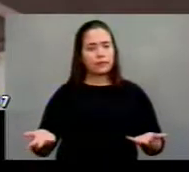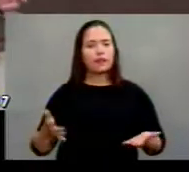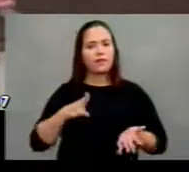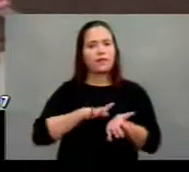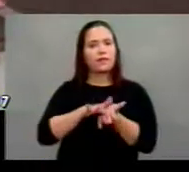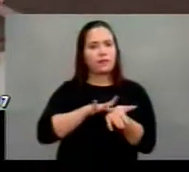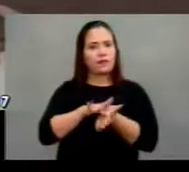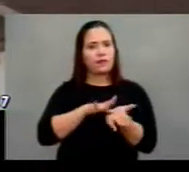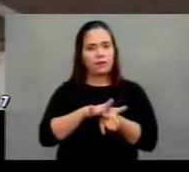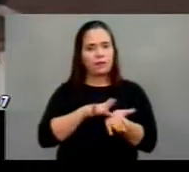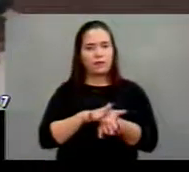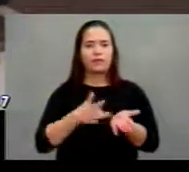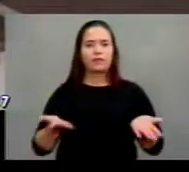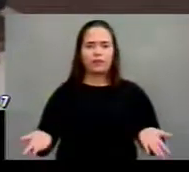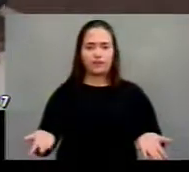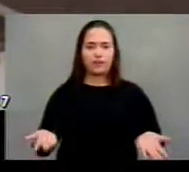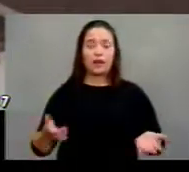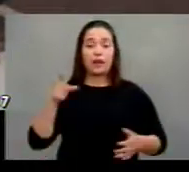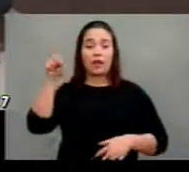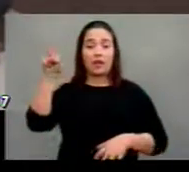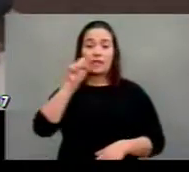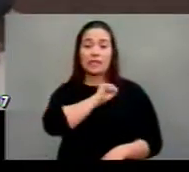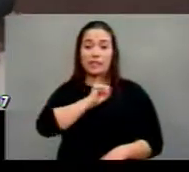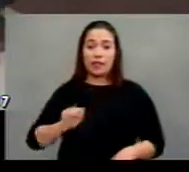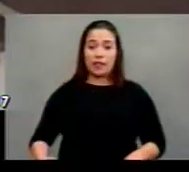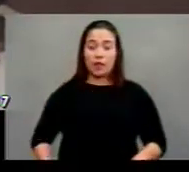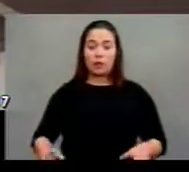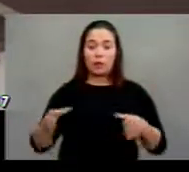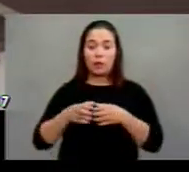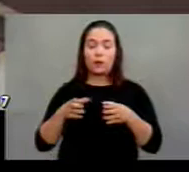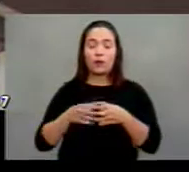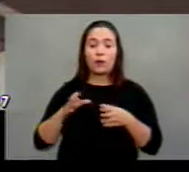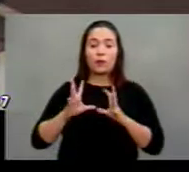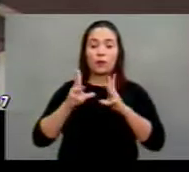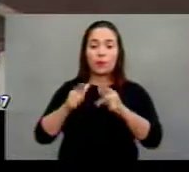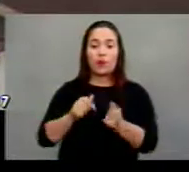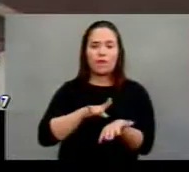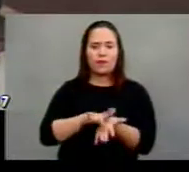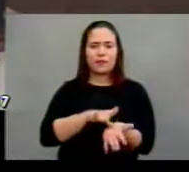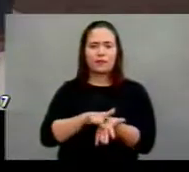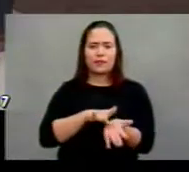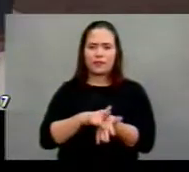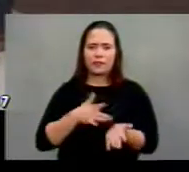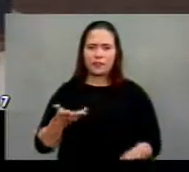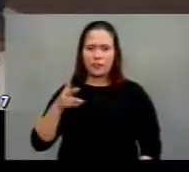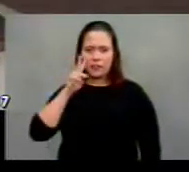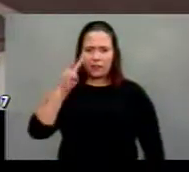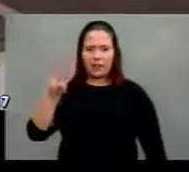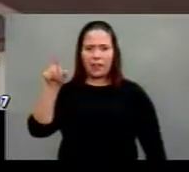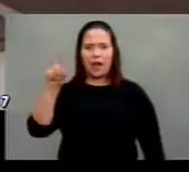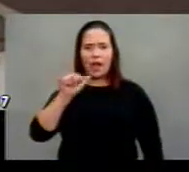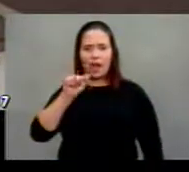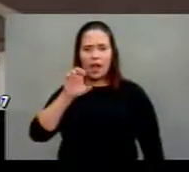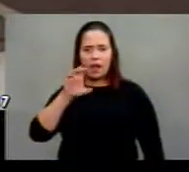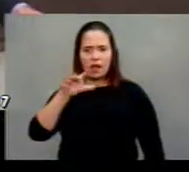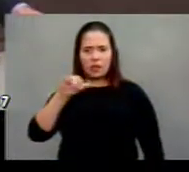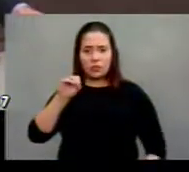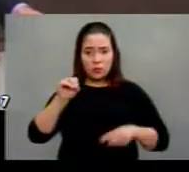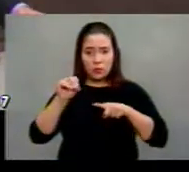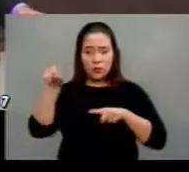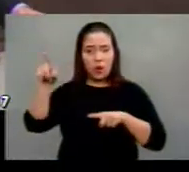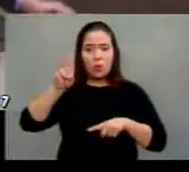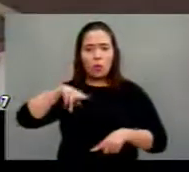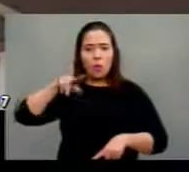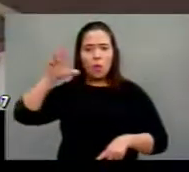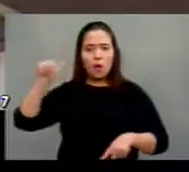hipócrita e cínica. O Senado foi cínico. Homens que nunca... Eu fico vendo o senador Aécio Neves. Nunca